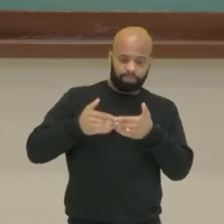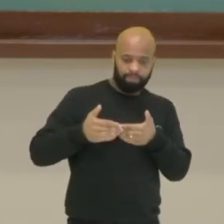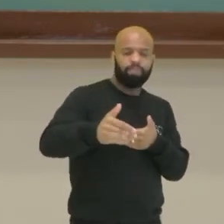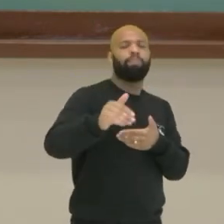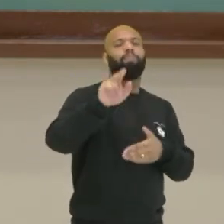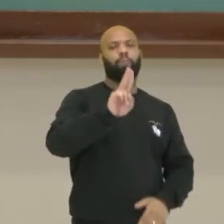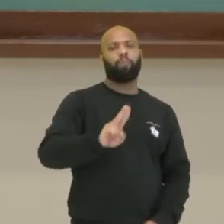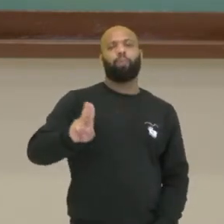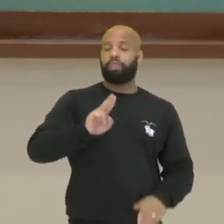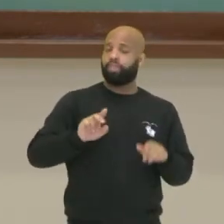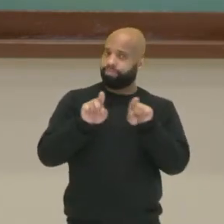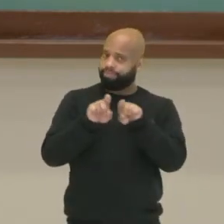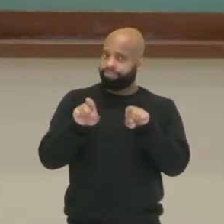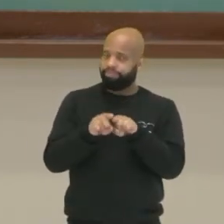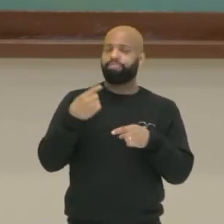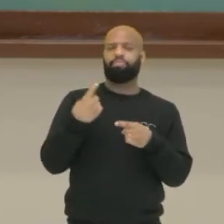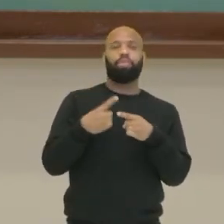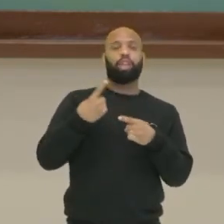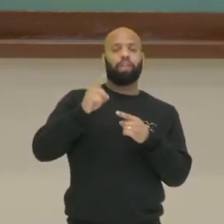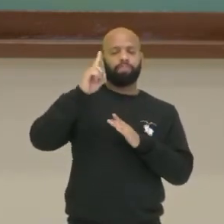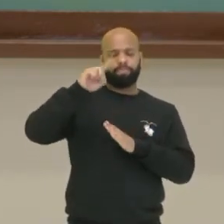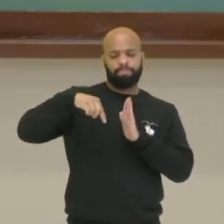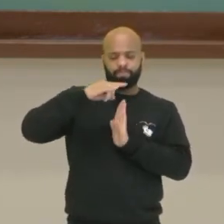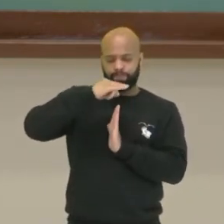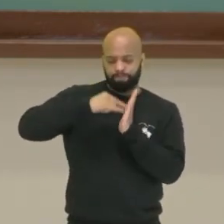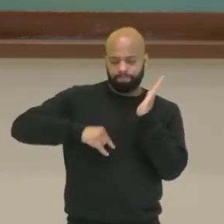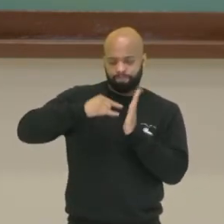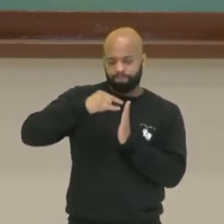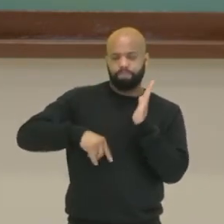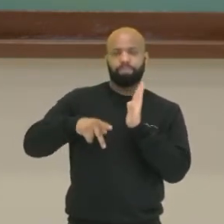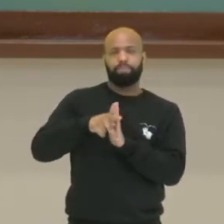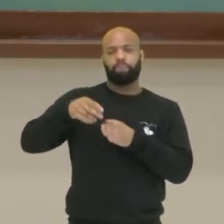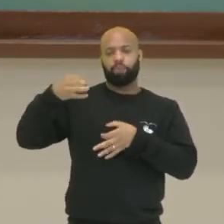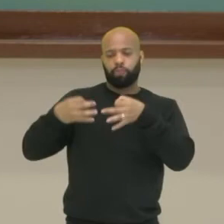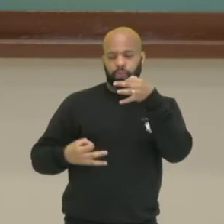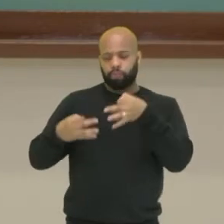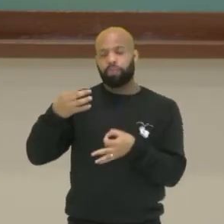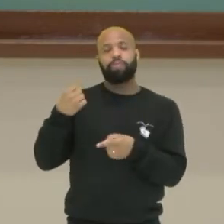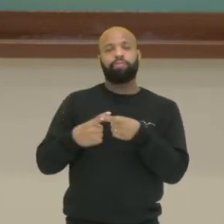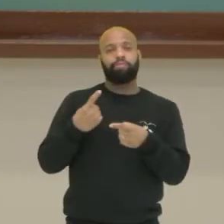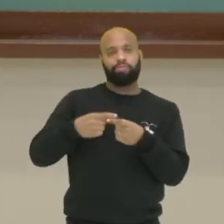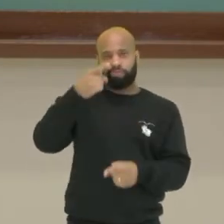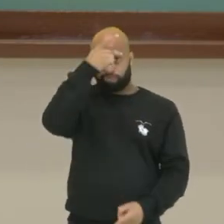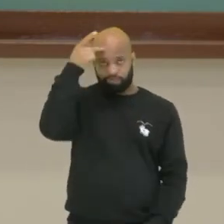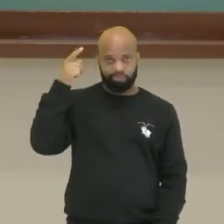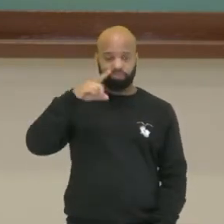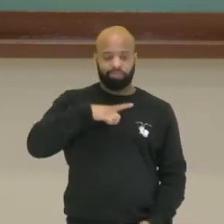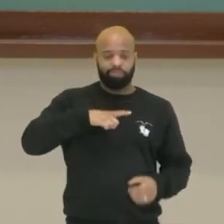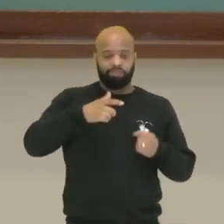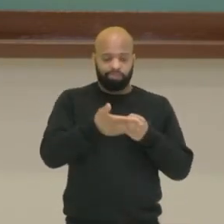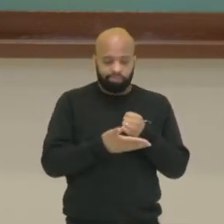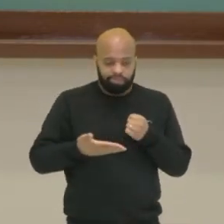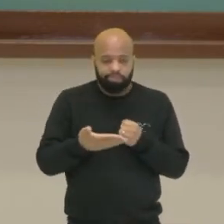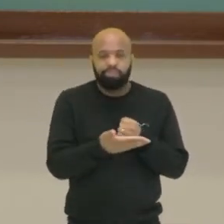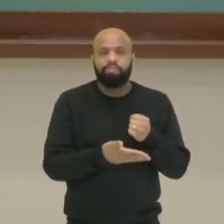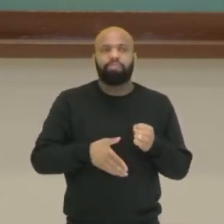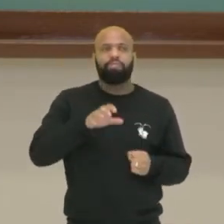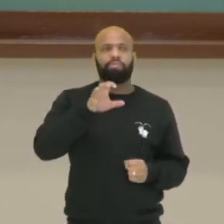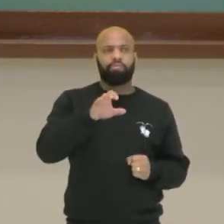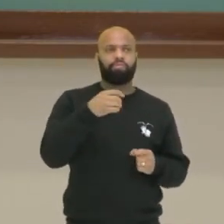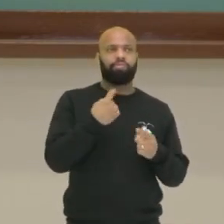é um documento jurídico que as pessoas, as empresas que têm como base, que